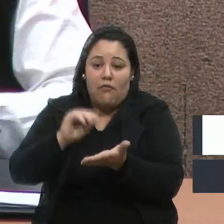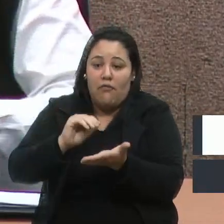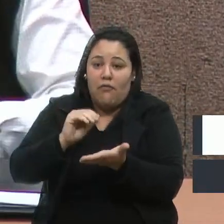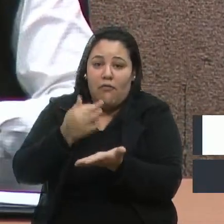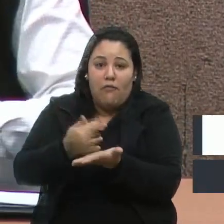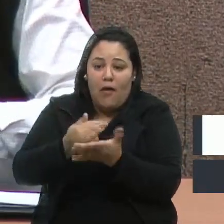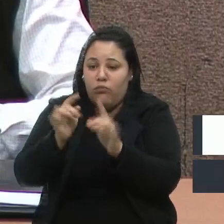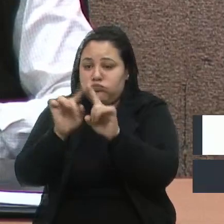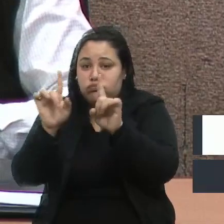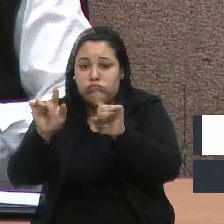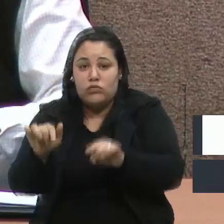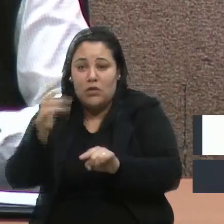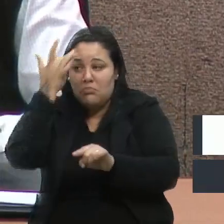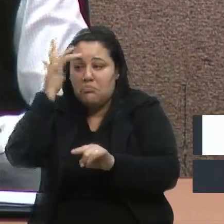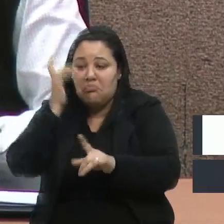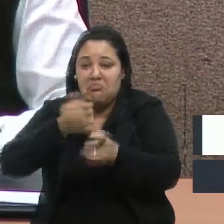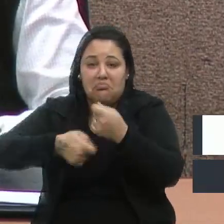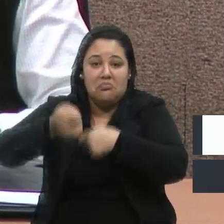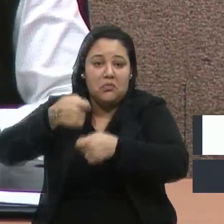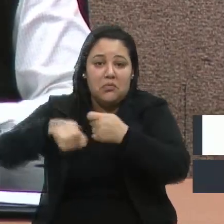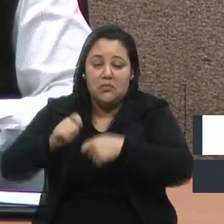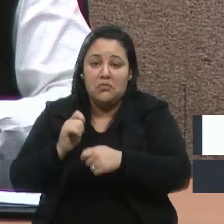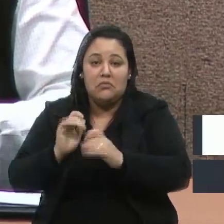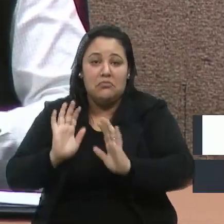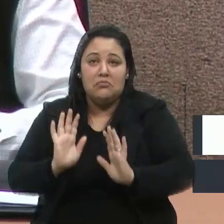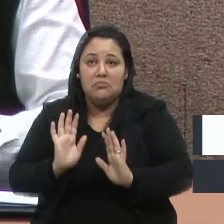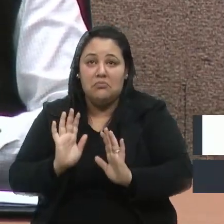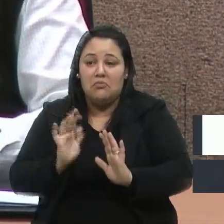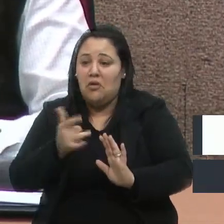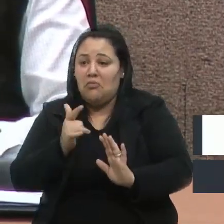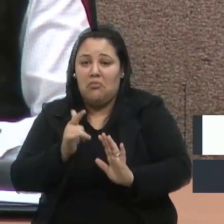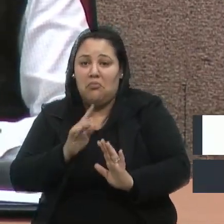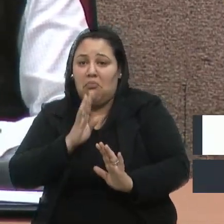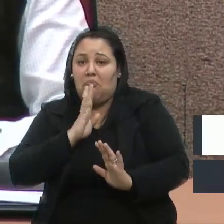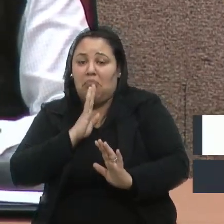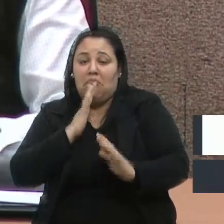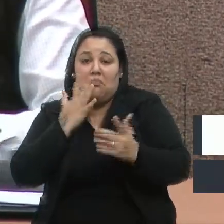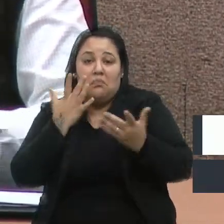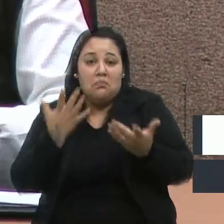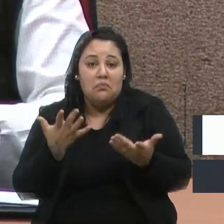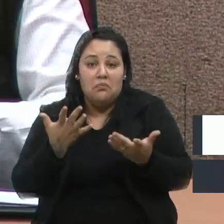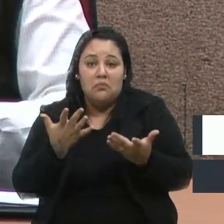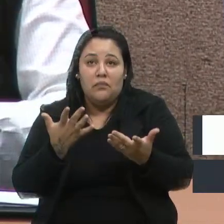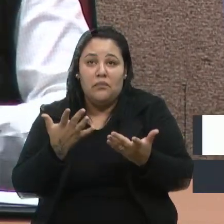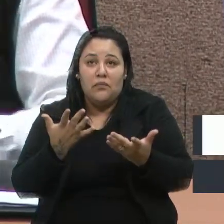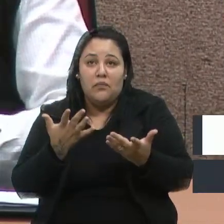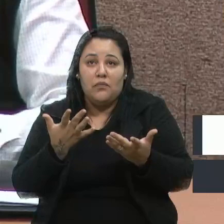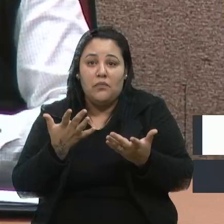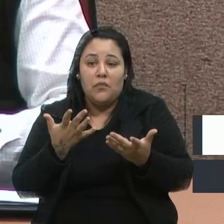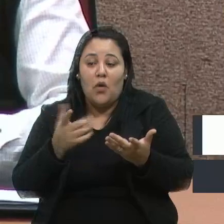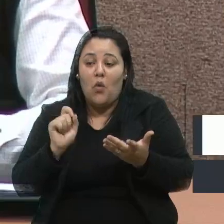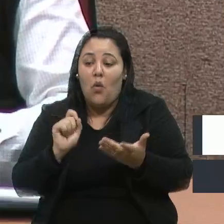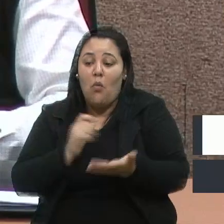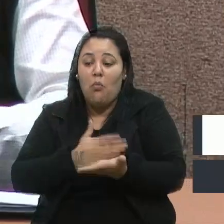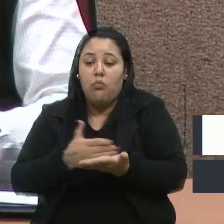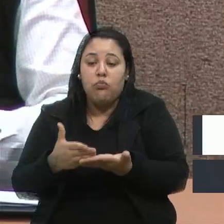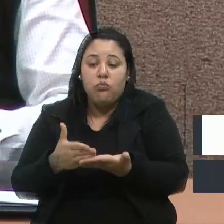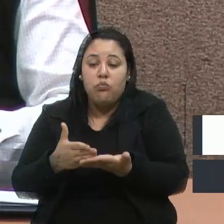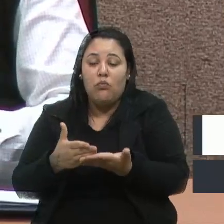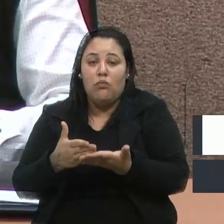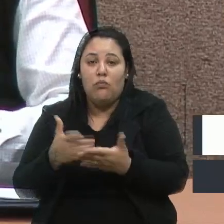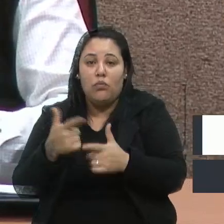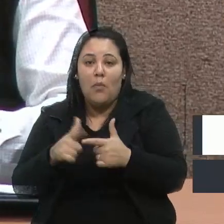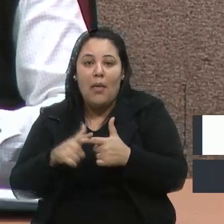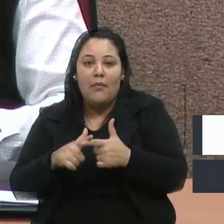é administração, eu não tenho conhecimento da onde se origina o problema.